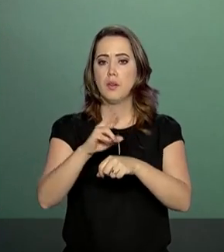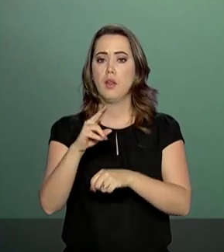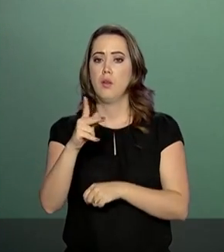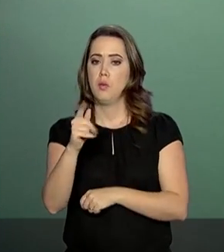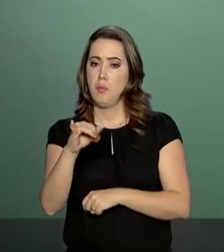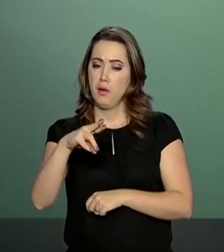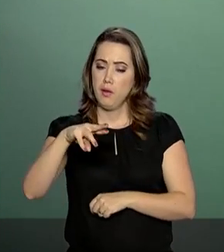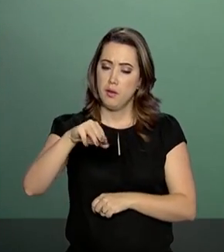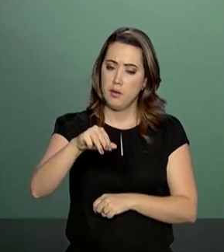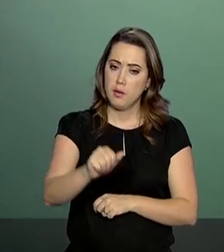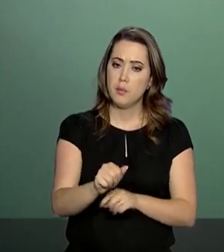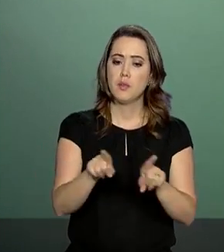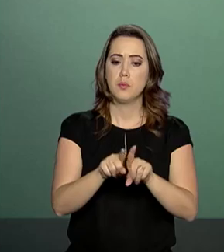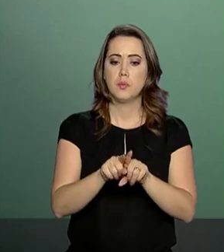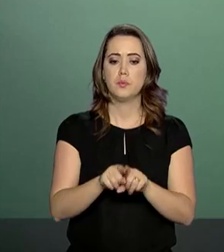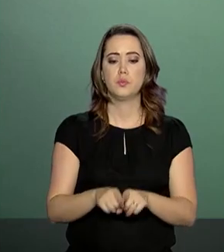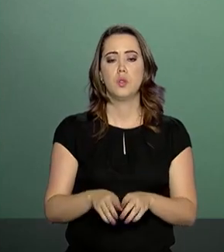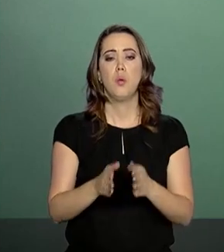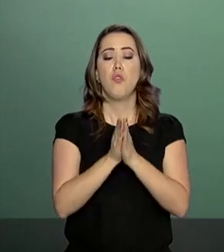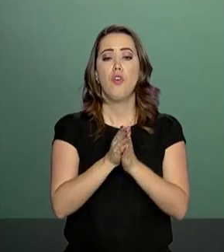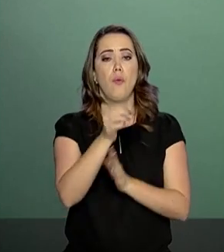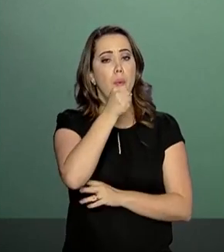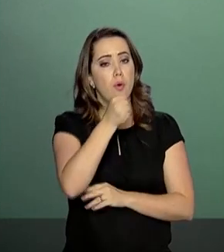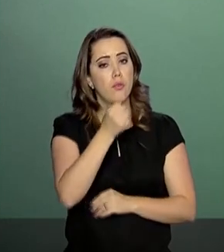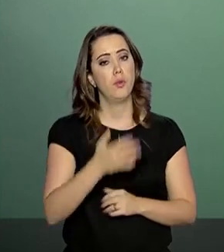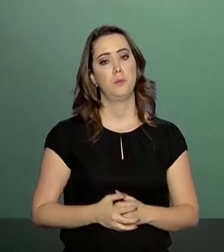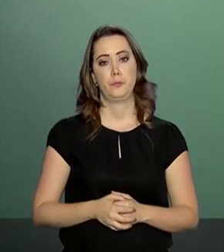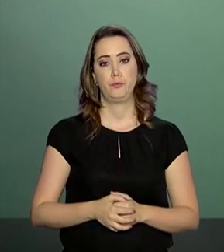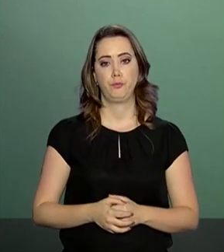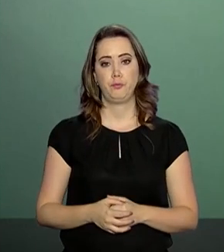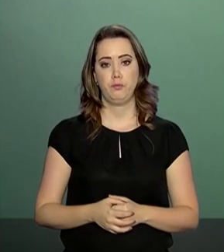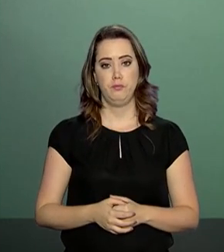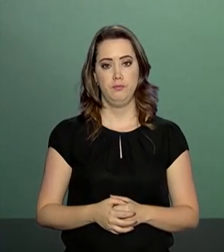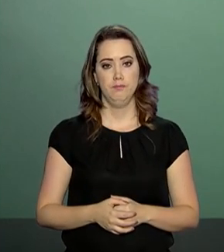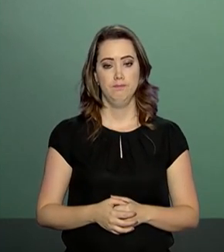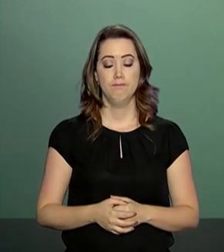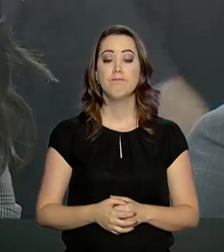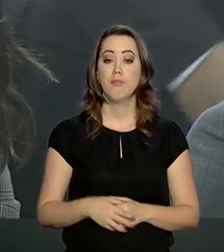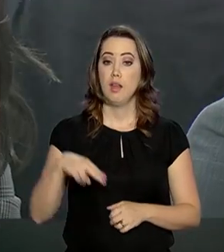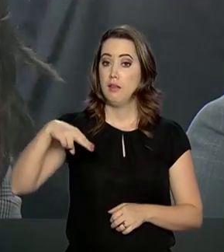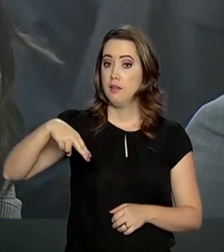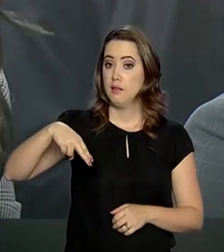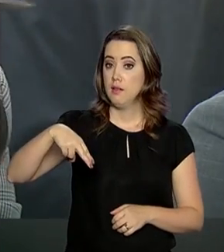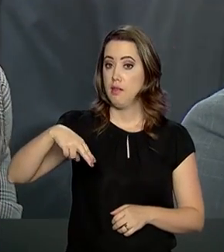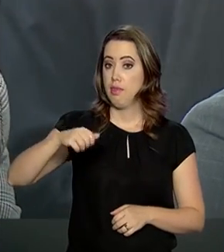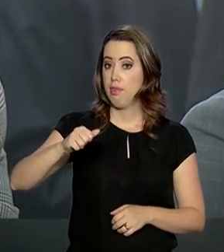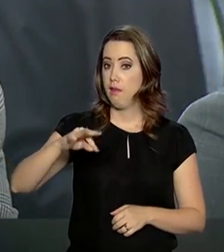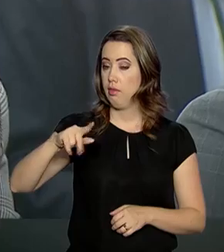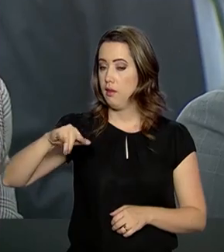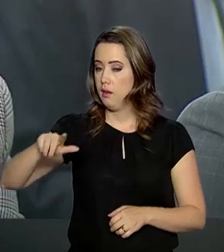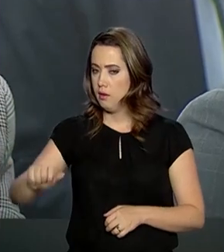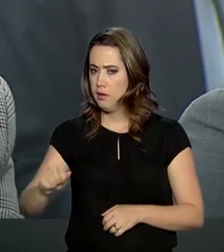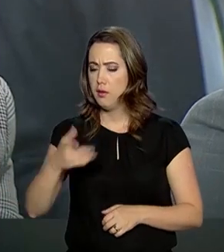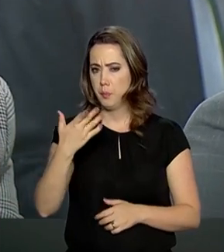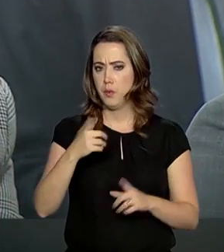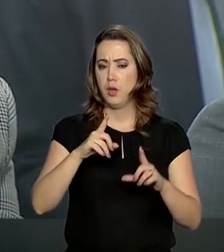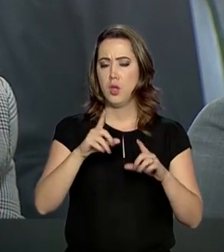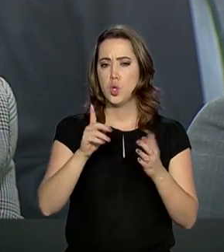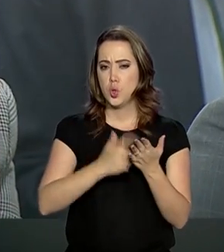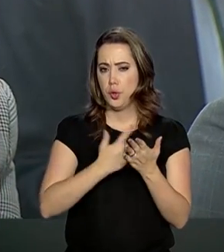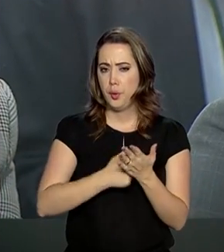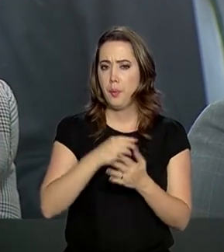pacaraima por gentileza no microfone natlia Lázaro do Metrópolis eu queria saber se há uma preocupação com